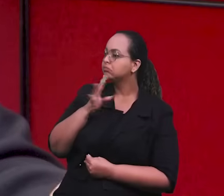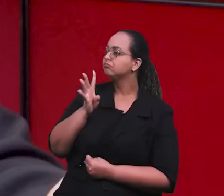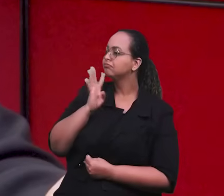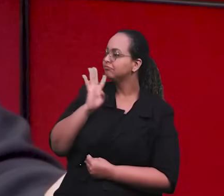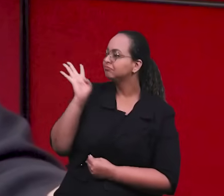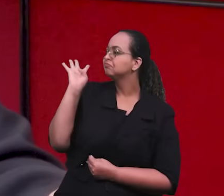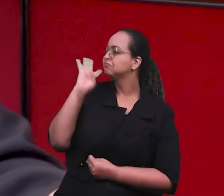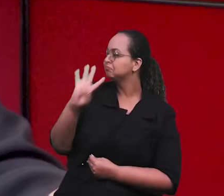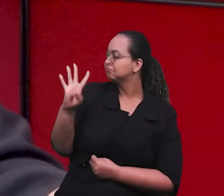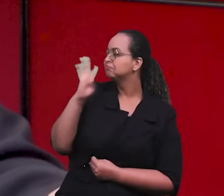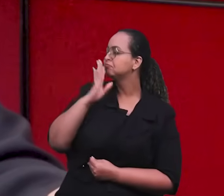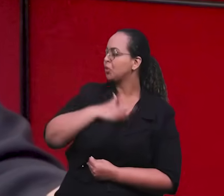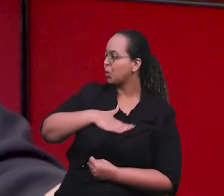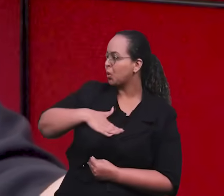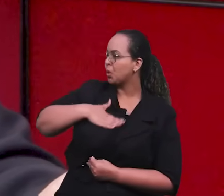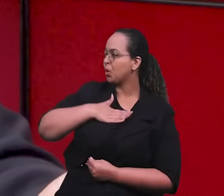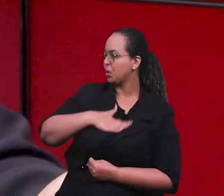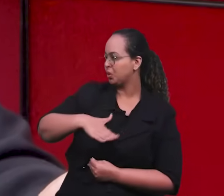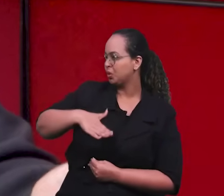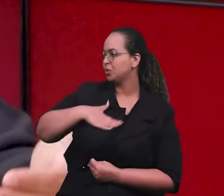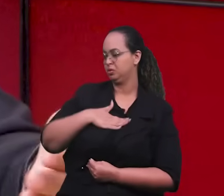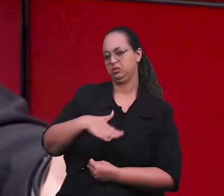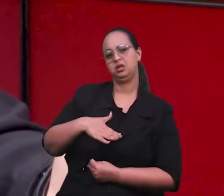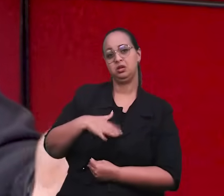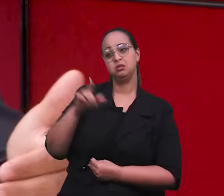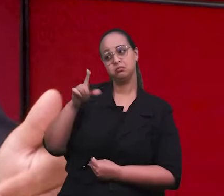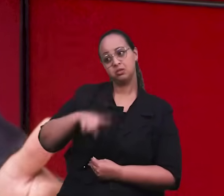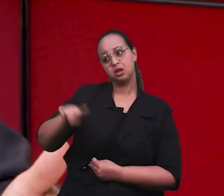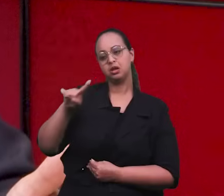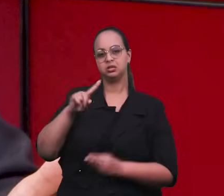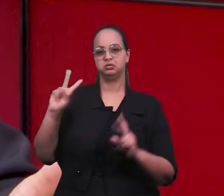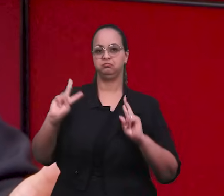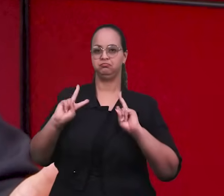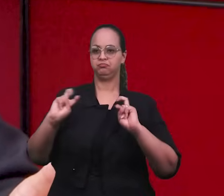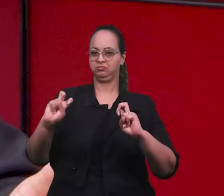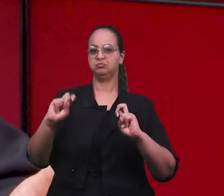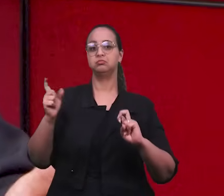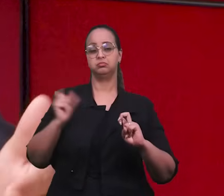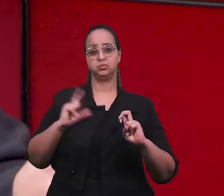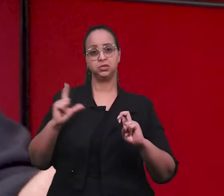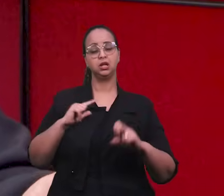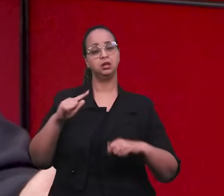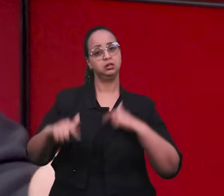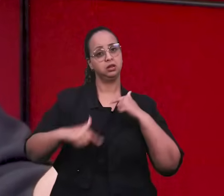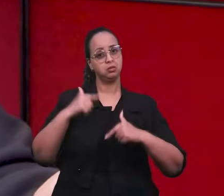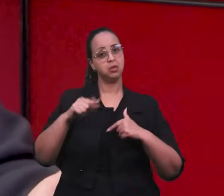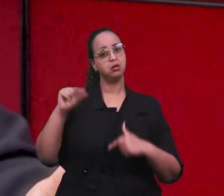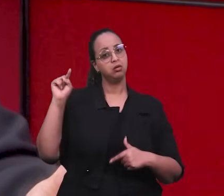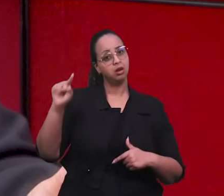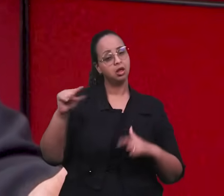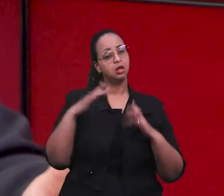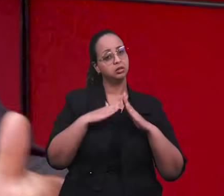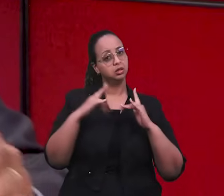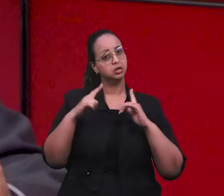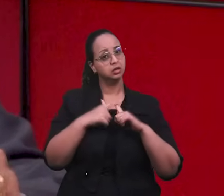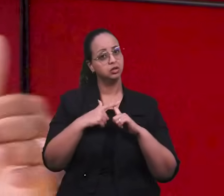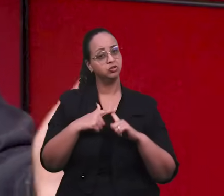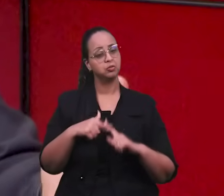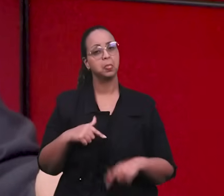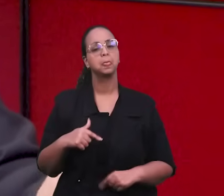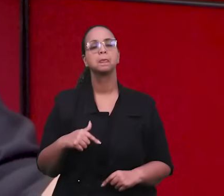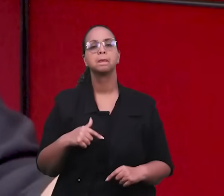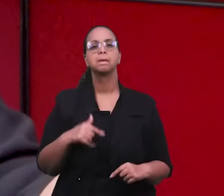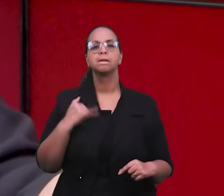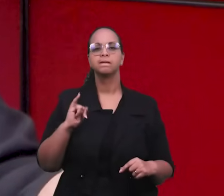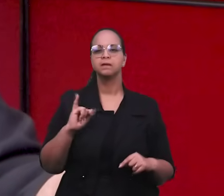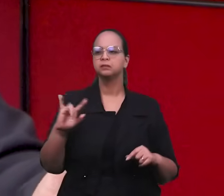os irmãos da igreja, né? Possam credibilizar todo o trabalho que está sendo feito naquele local, naquela igreja. Quando ela chega e encontra